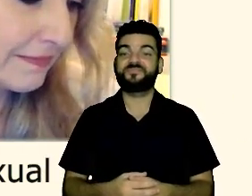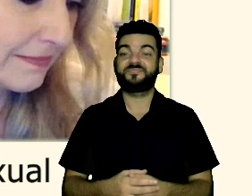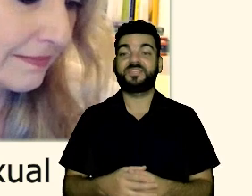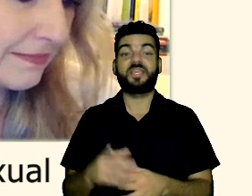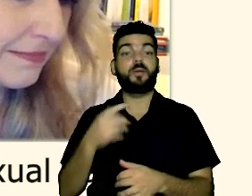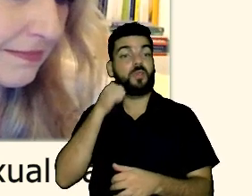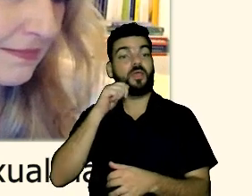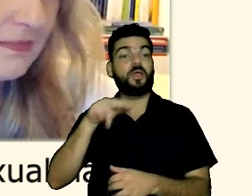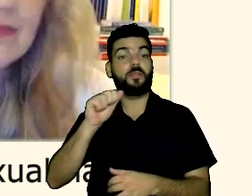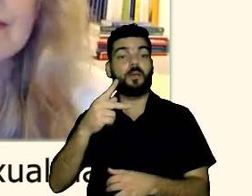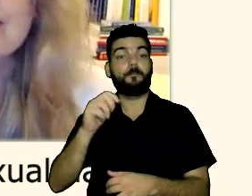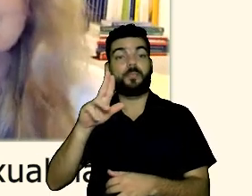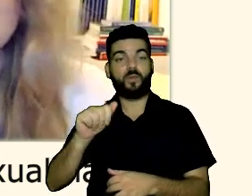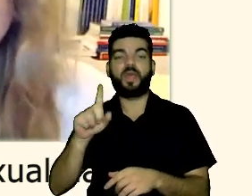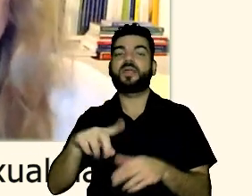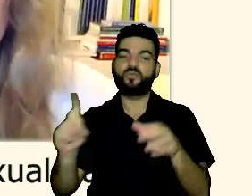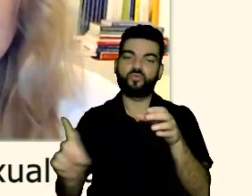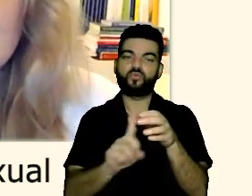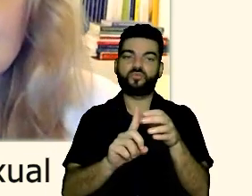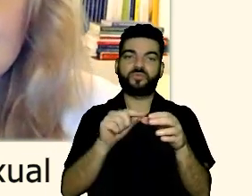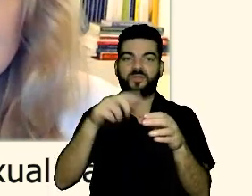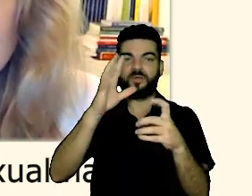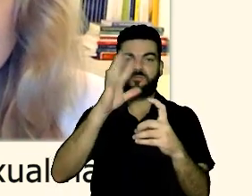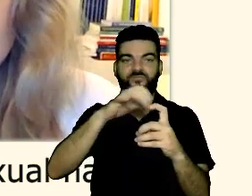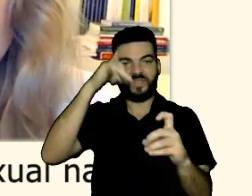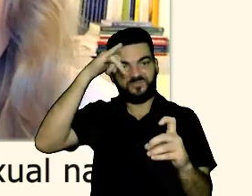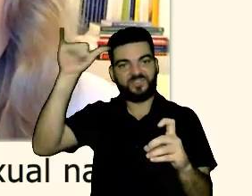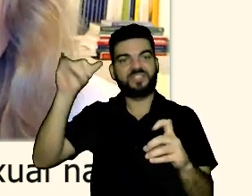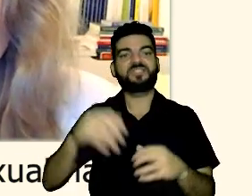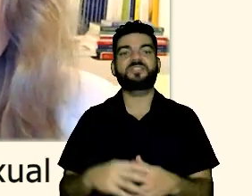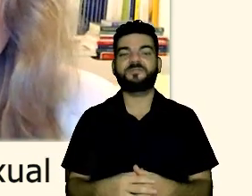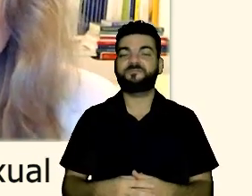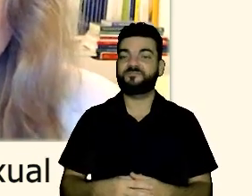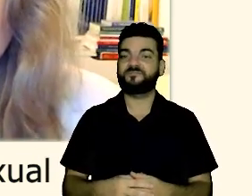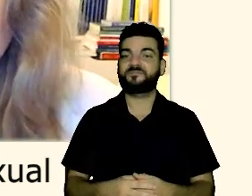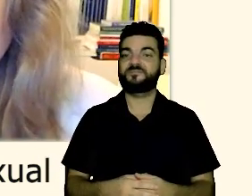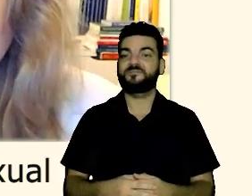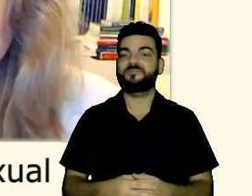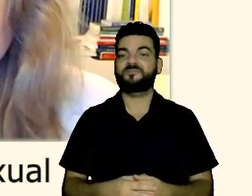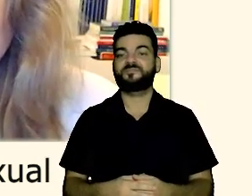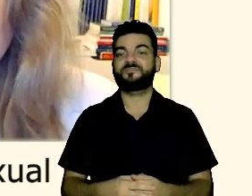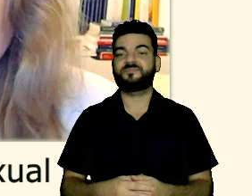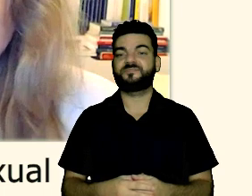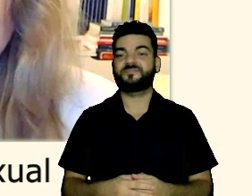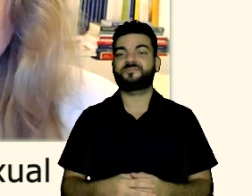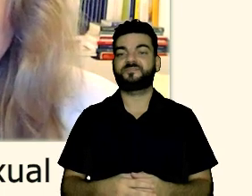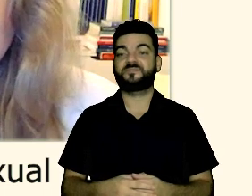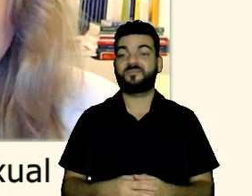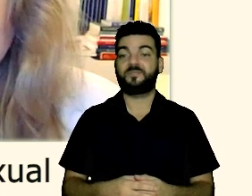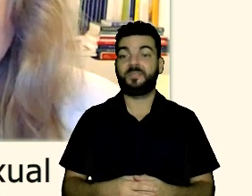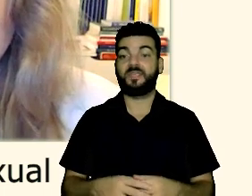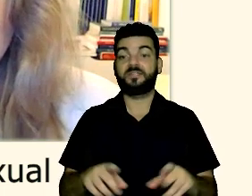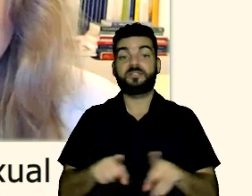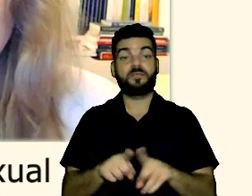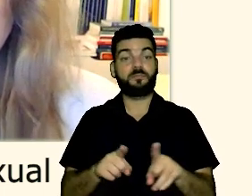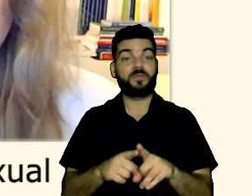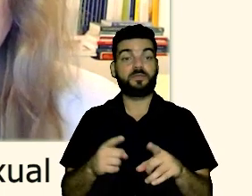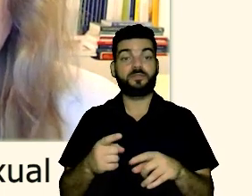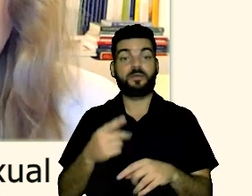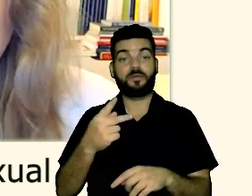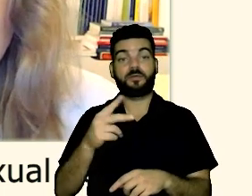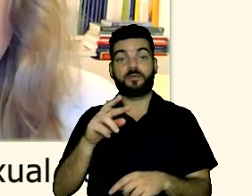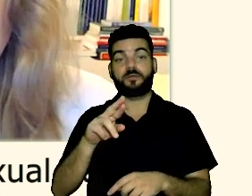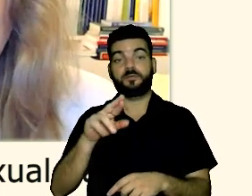assédio. Vários elogios da Ana Paula Marquezine Dias de la Torre, nossa colega da Comissão de Prevenção